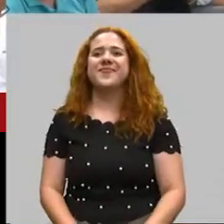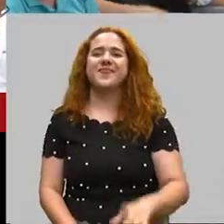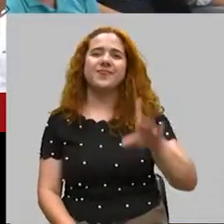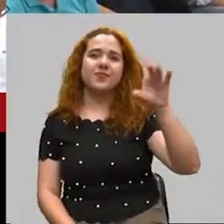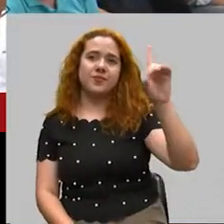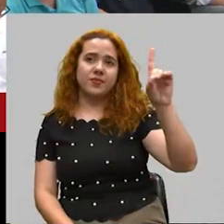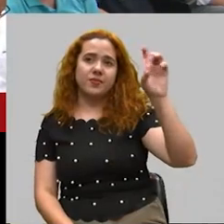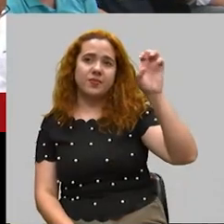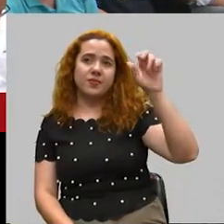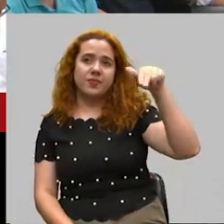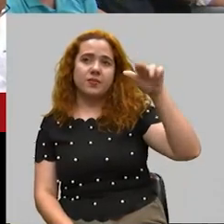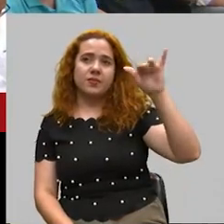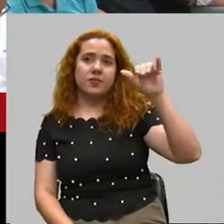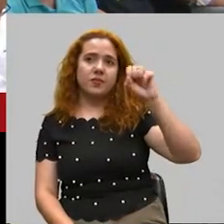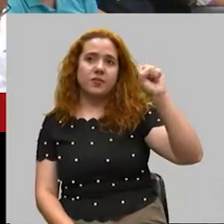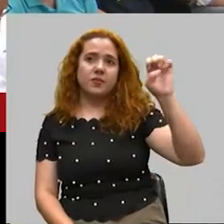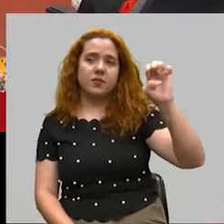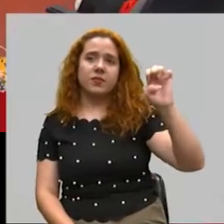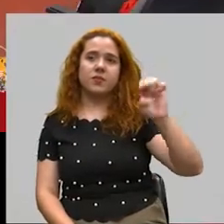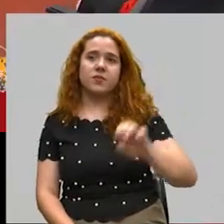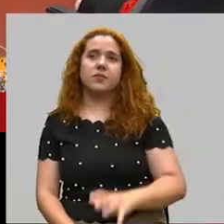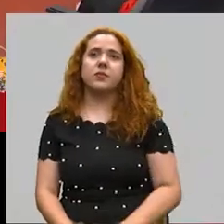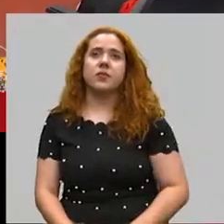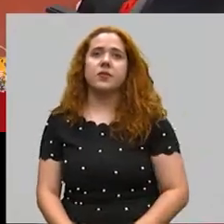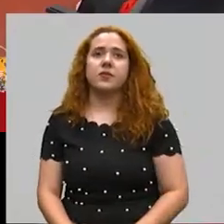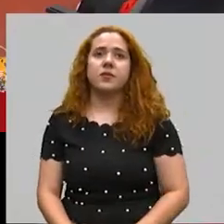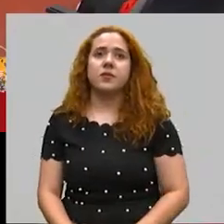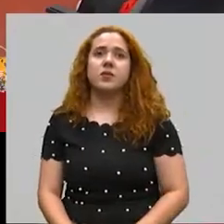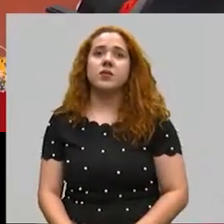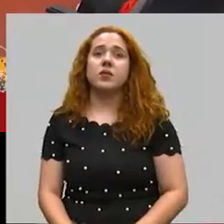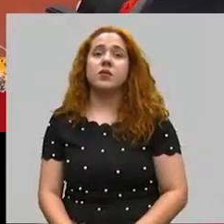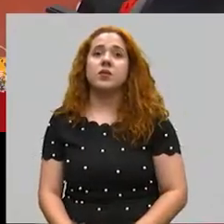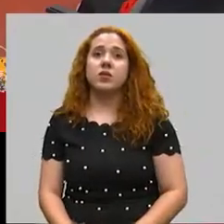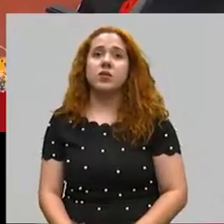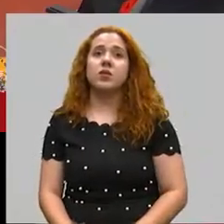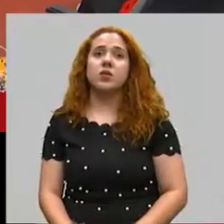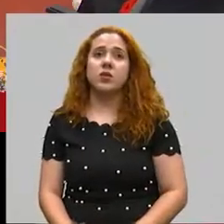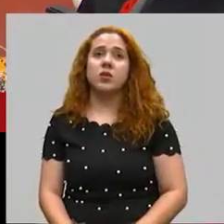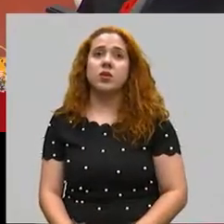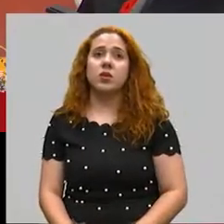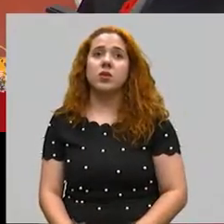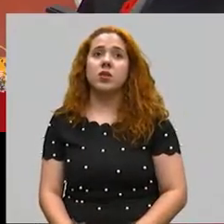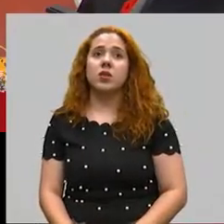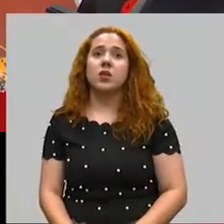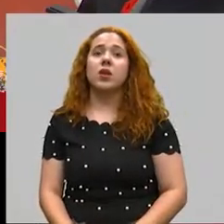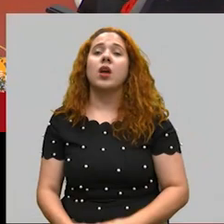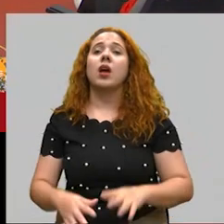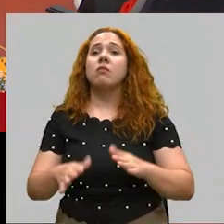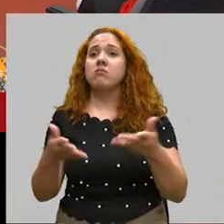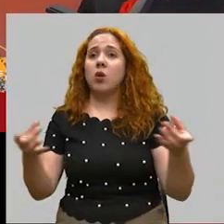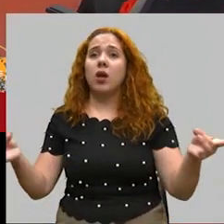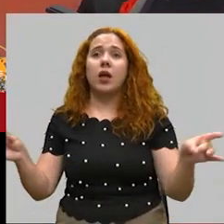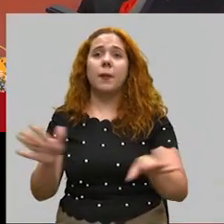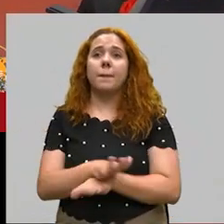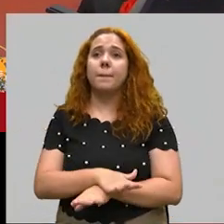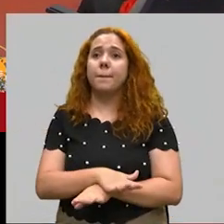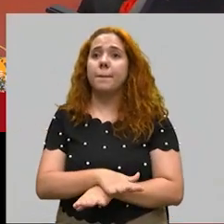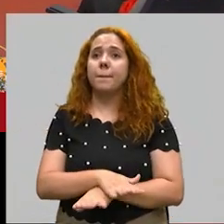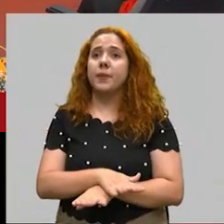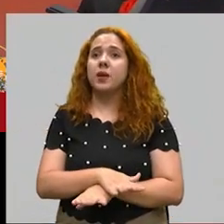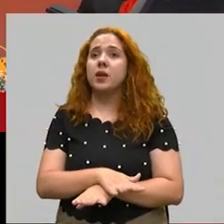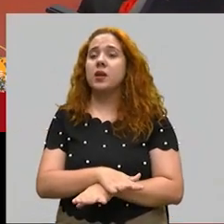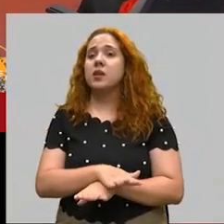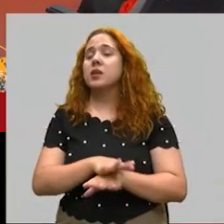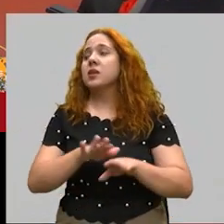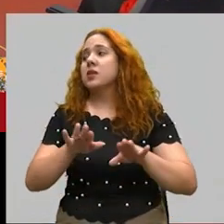ciu MG e assim então estamos encerrando a nossa segunda mesa agradecendo mais